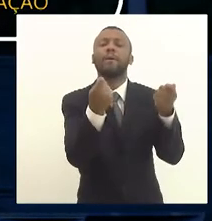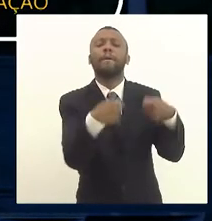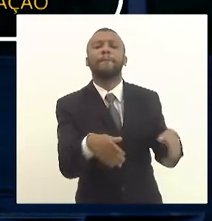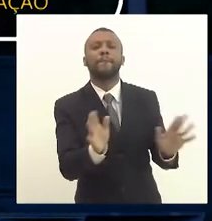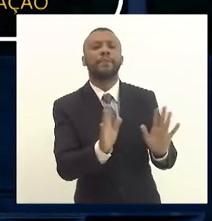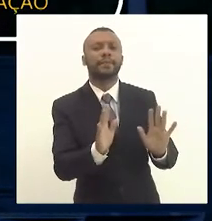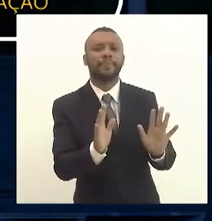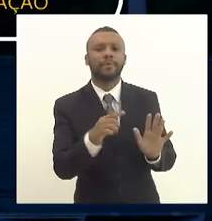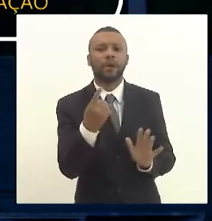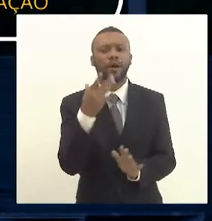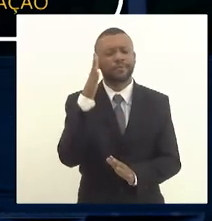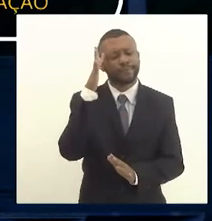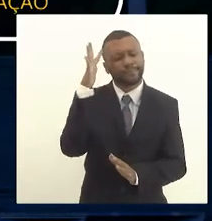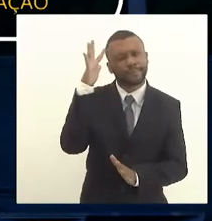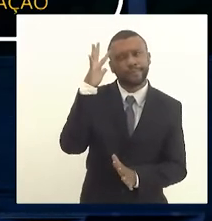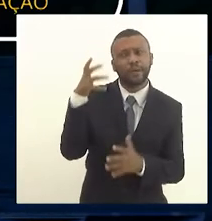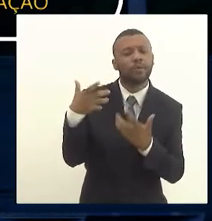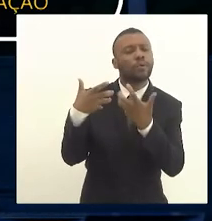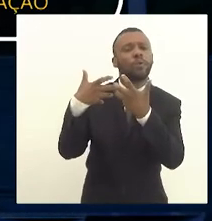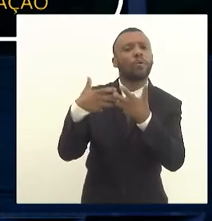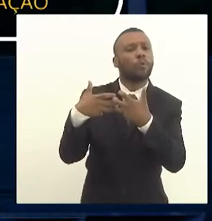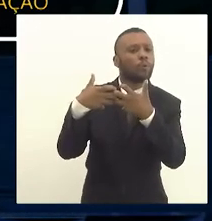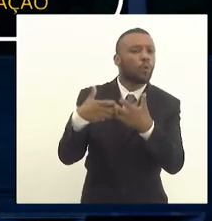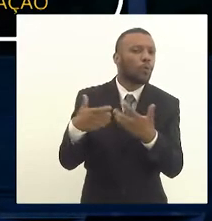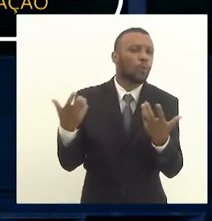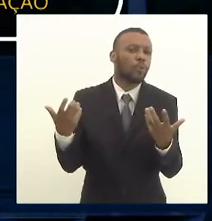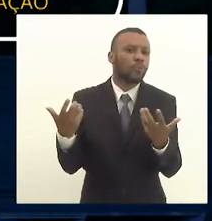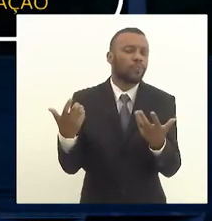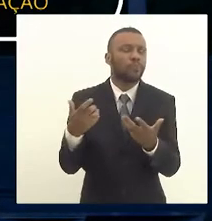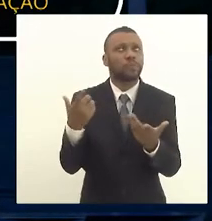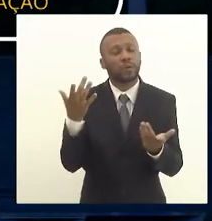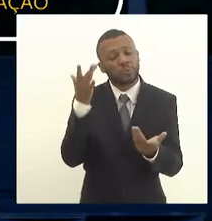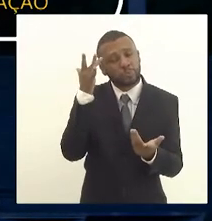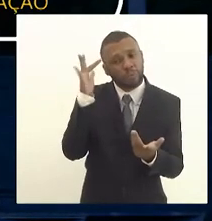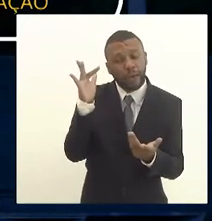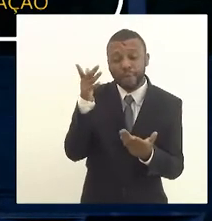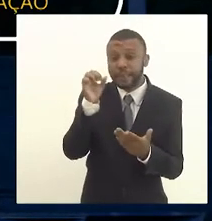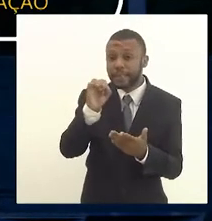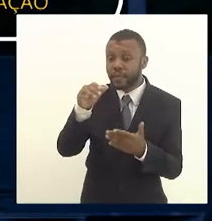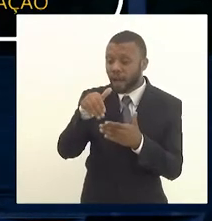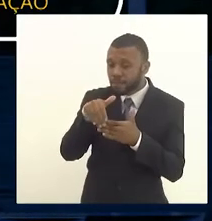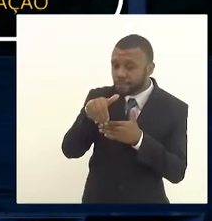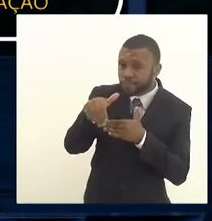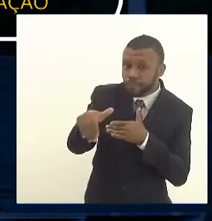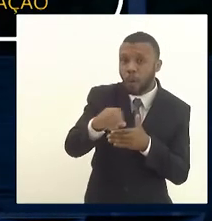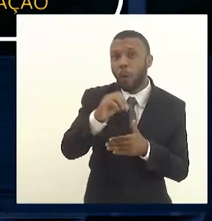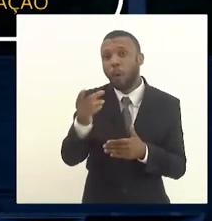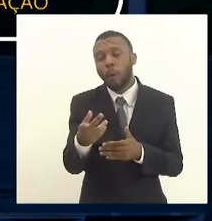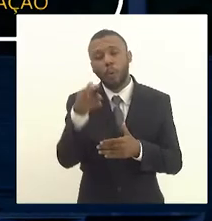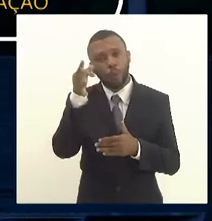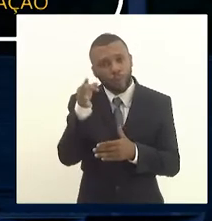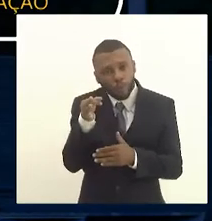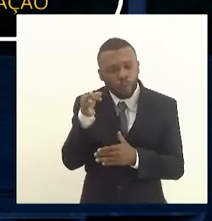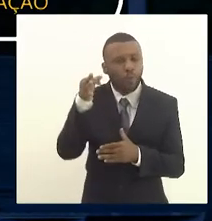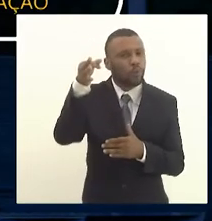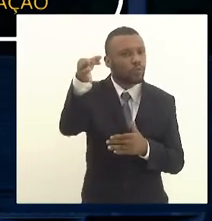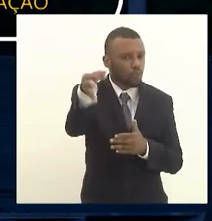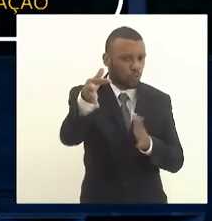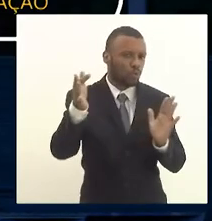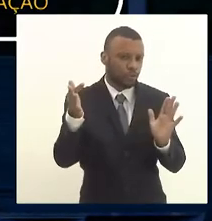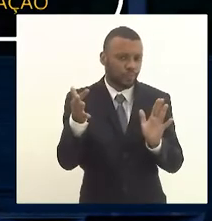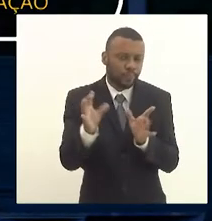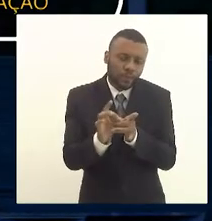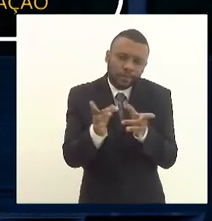Nós vislumbramos realmente, não se sabe se em curto ou médio prazo, eu deixo para os demais responder também,